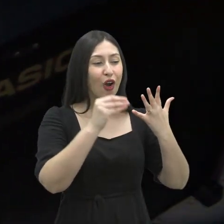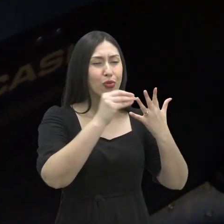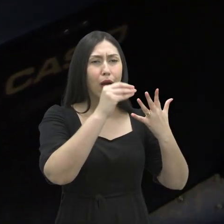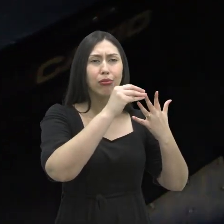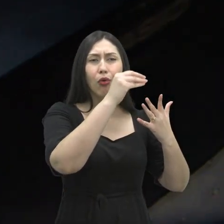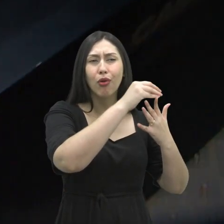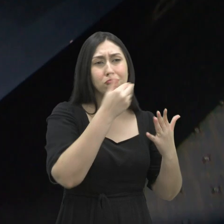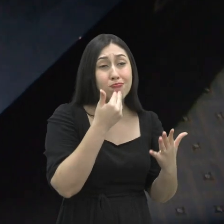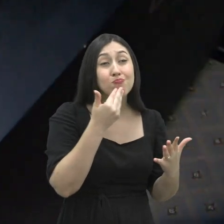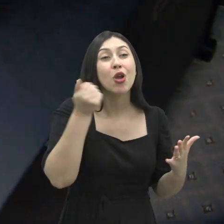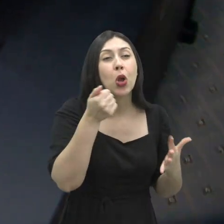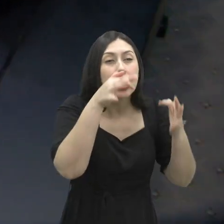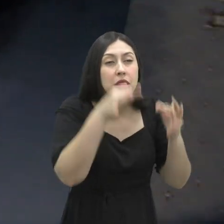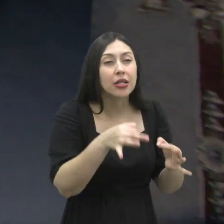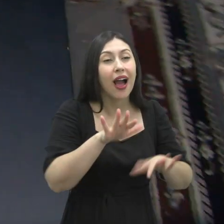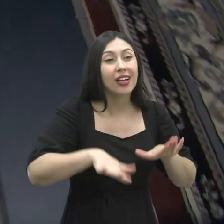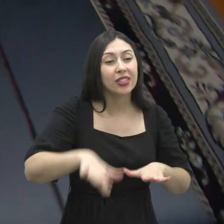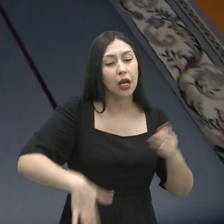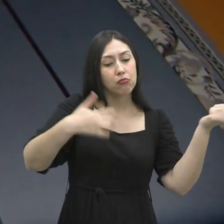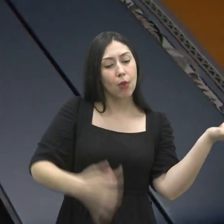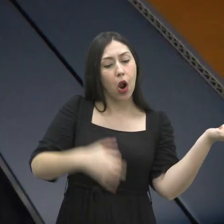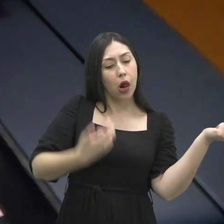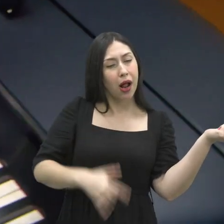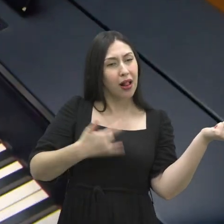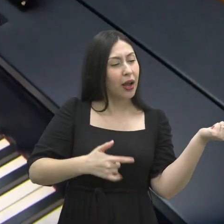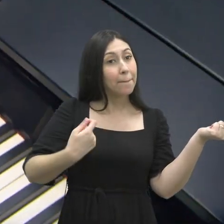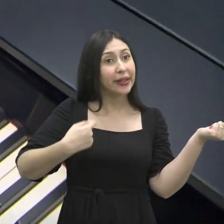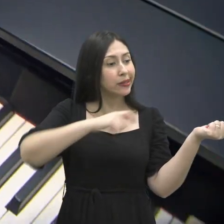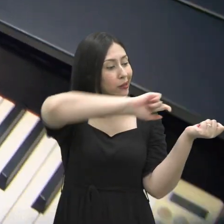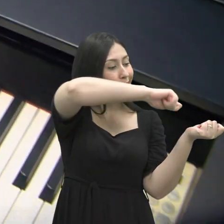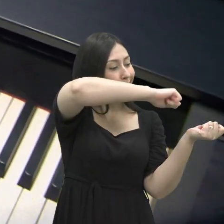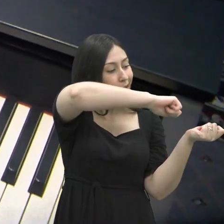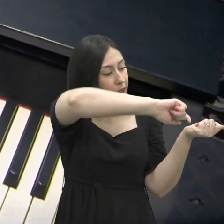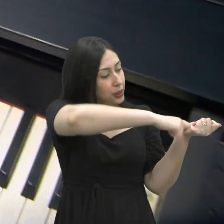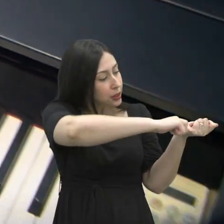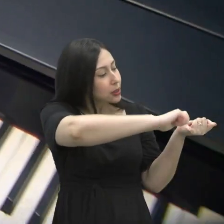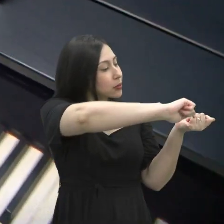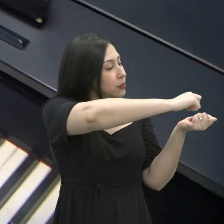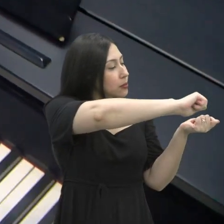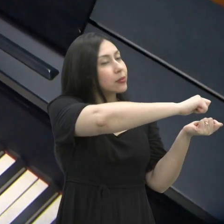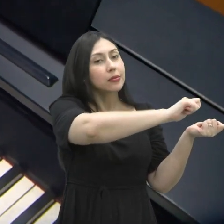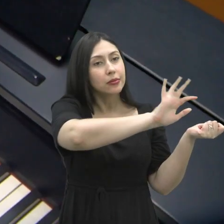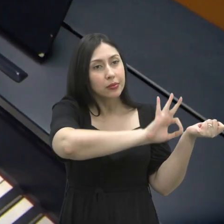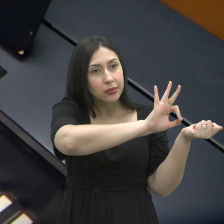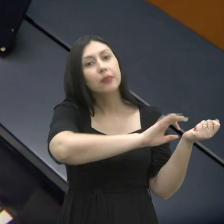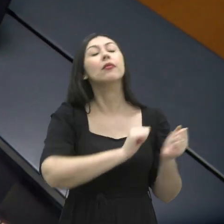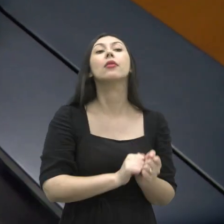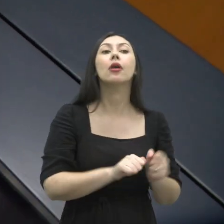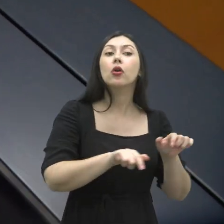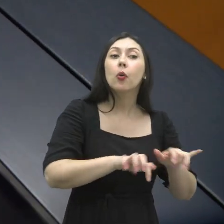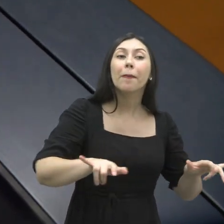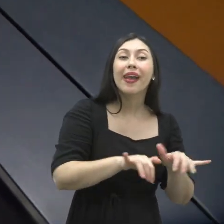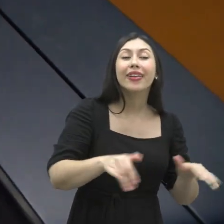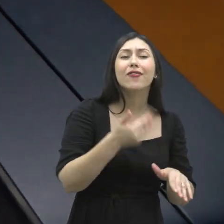se mantém mais durante o exercício, né? O violão, às vezes, conforme a gente vai usando, a afinação pode cair um pouco. Com o piano também é mais